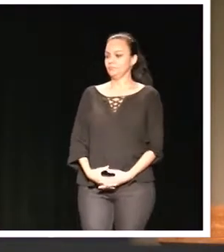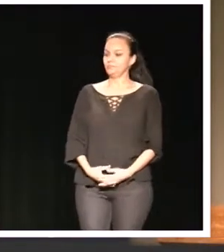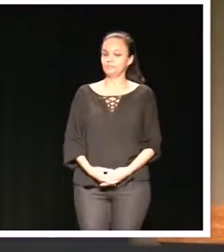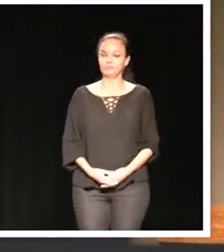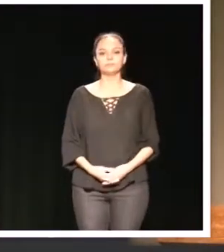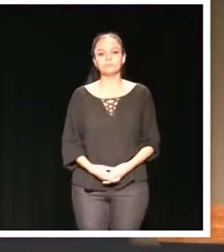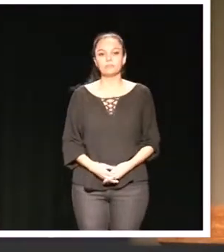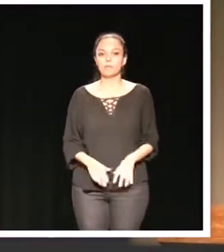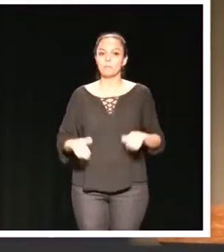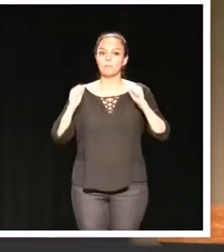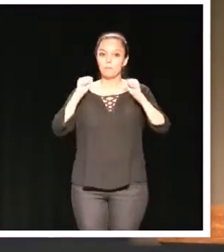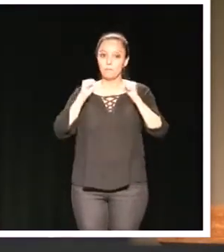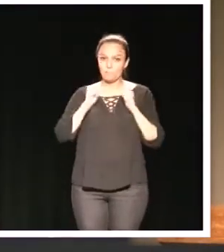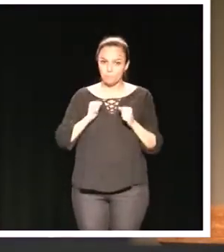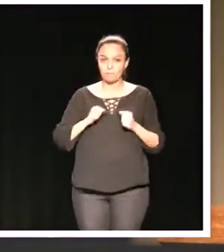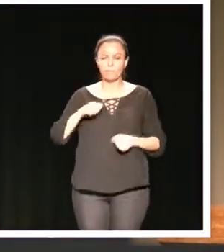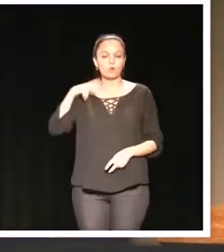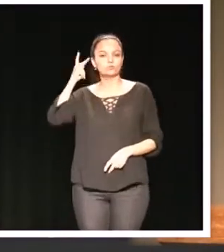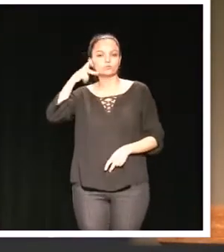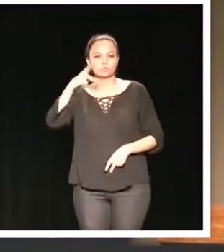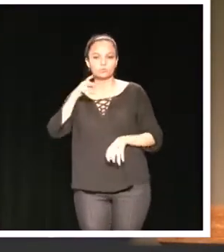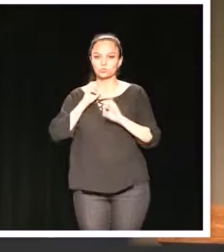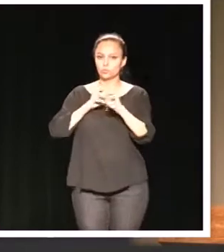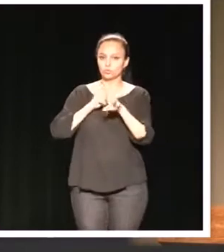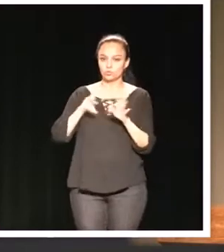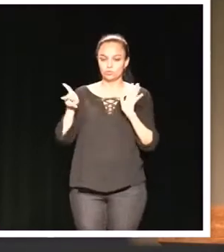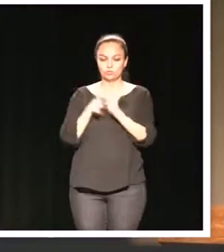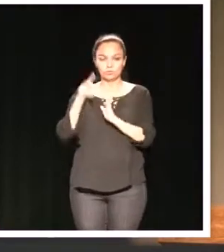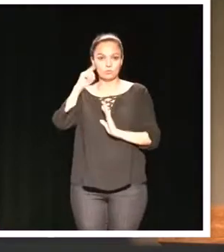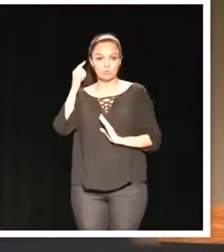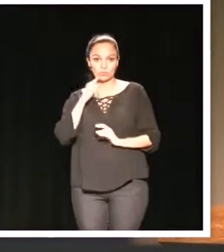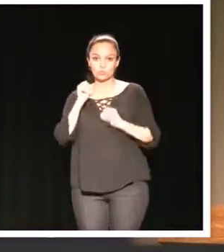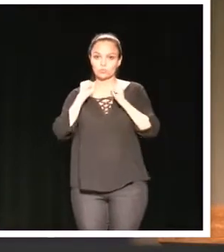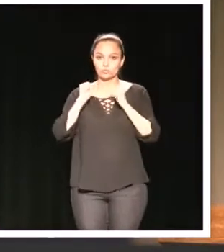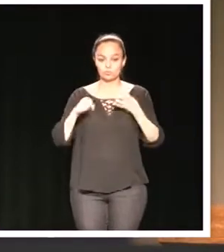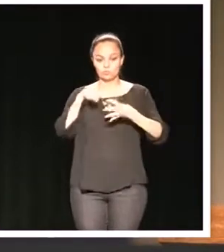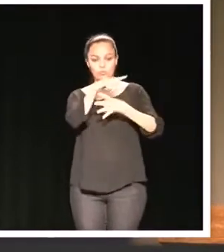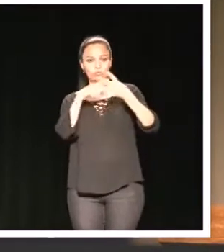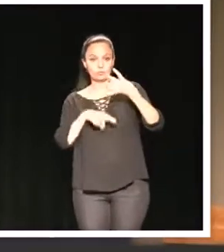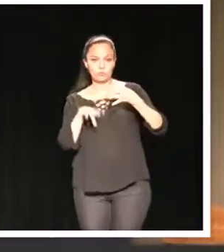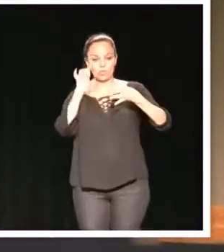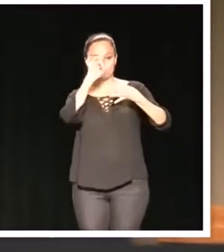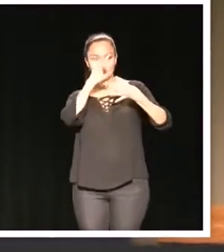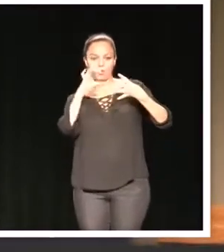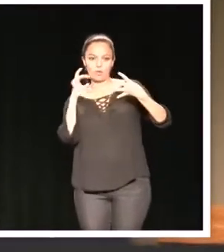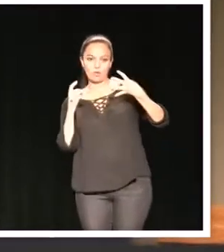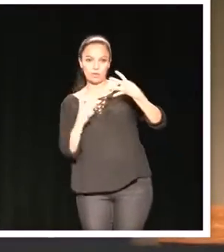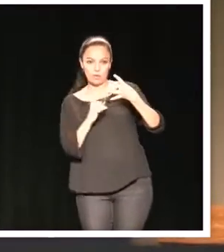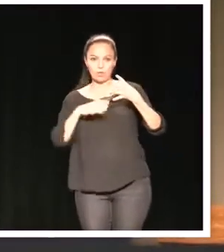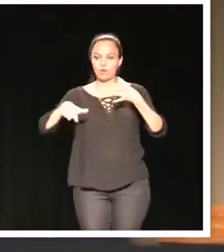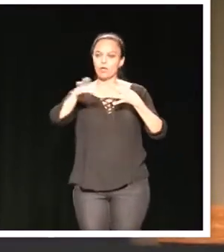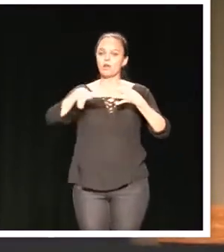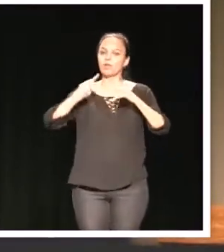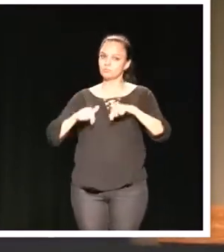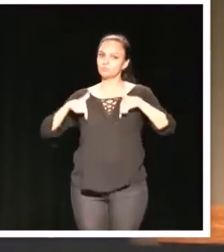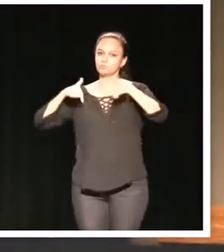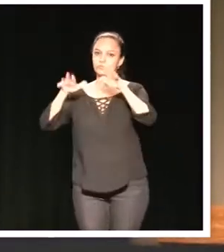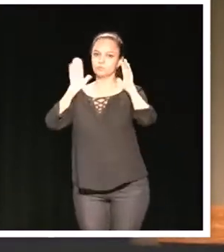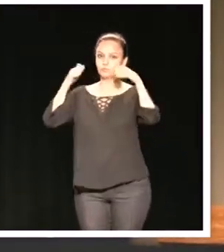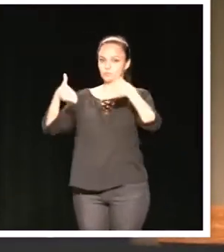podem ser classificadas em 4 tipos, em 4 variedades, ou 4 âmbitos de ação